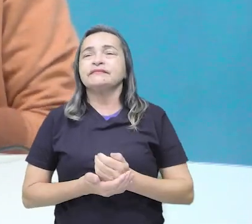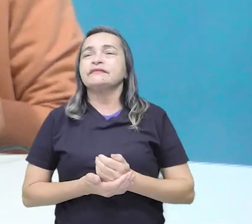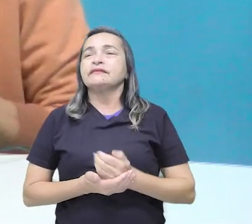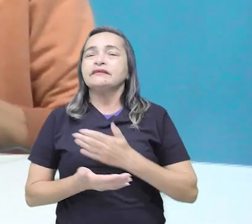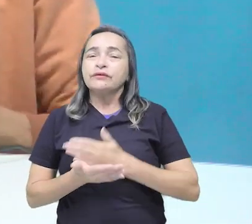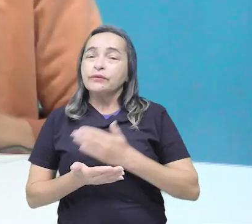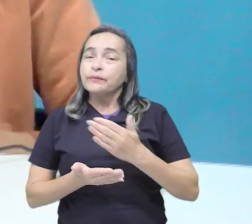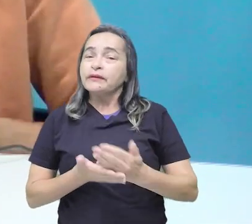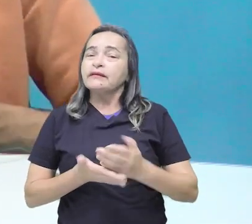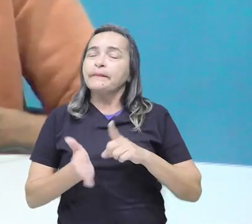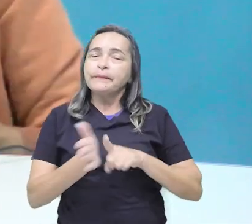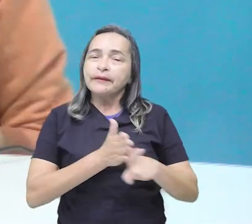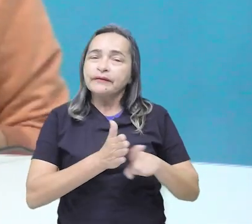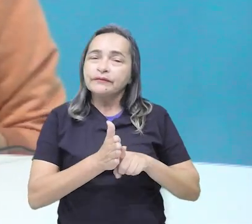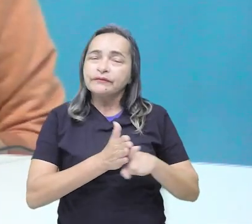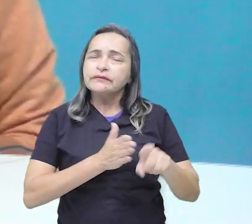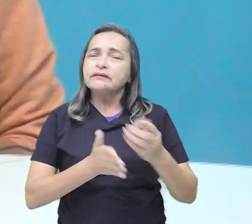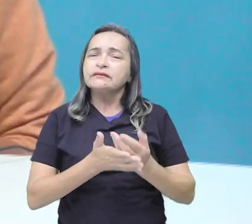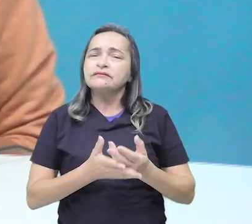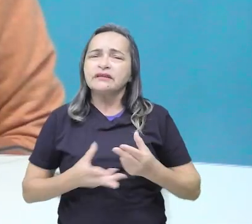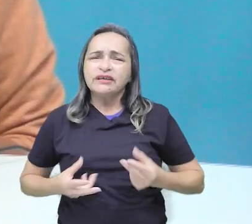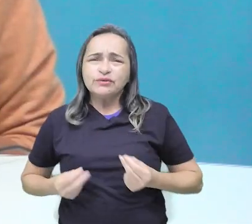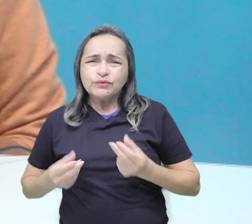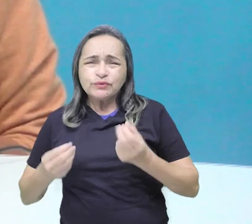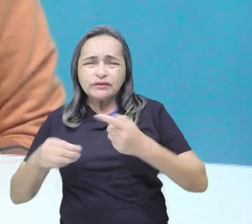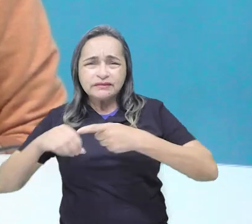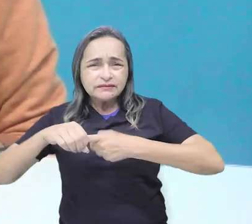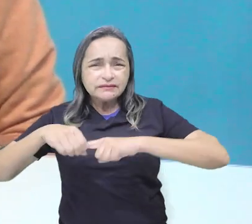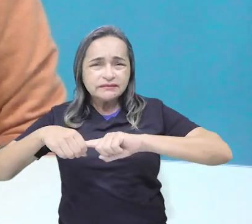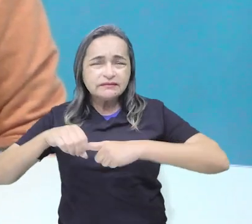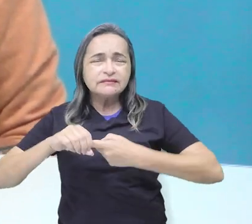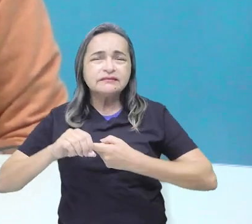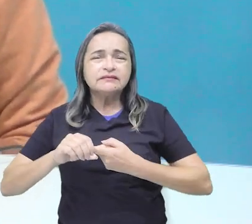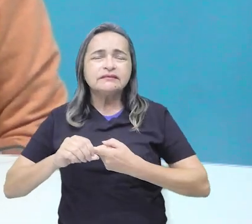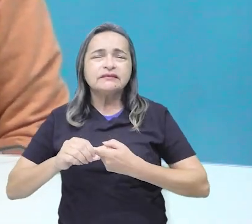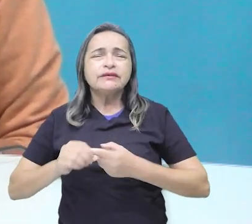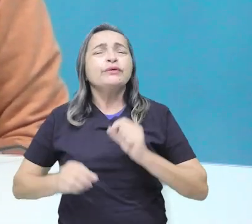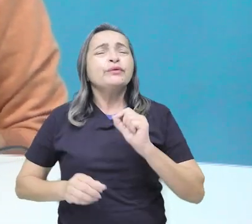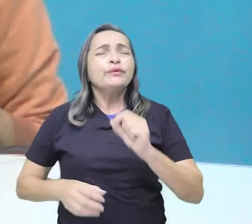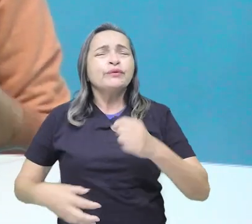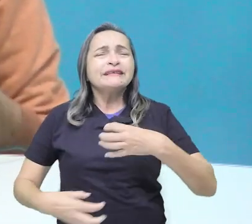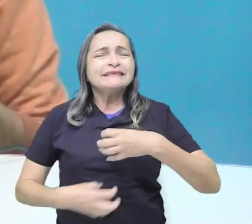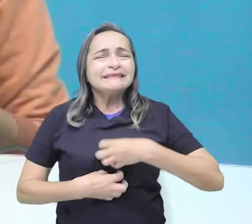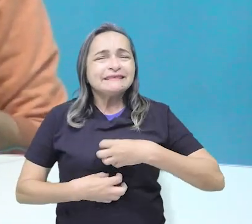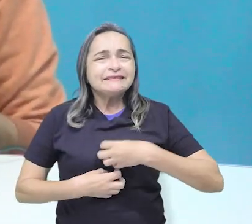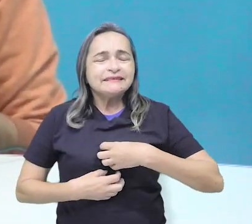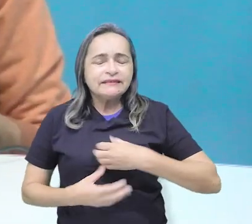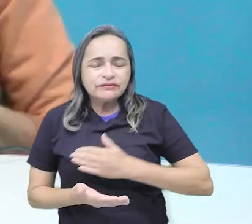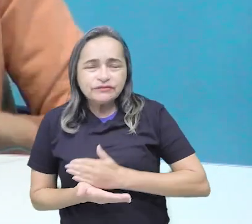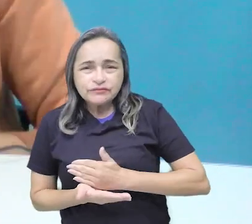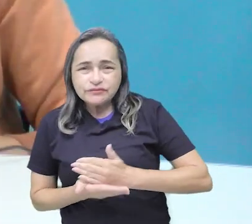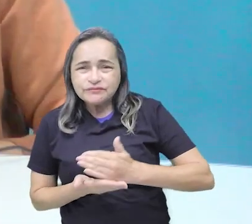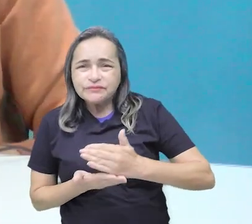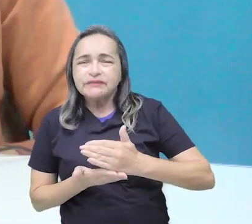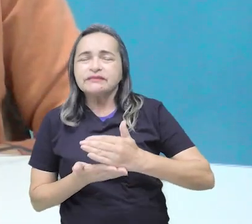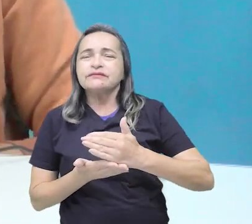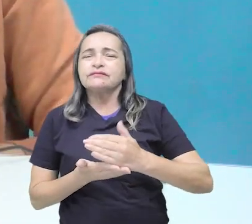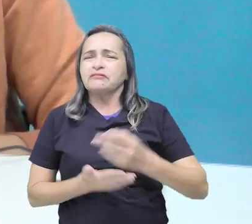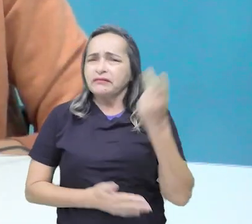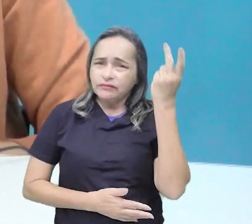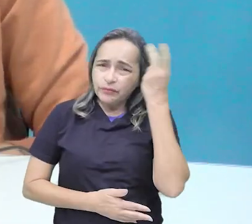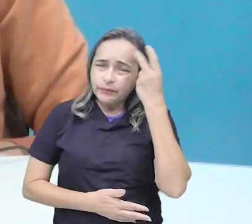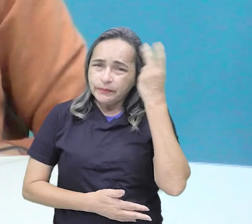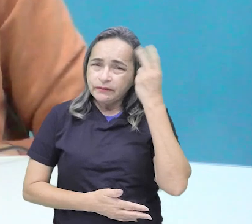relação ao câncer de próstata, quais são os sintomas iniciais mais comuns e em que estágio da doença os